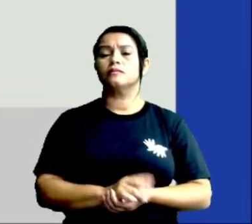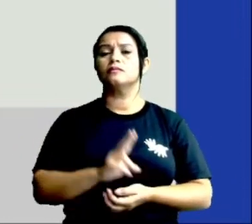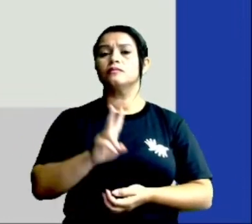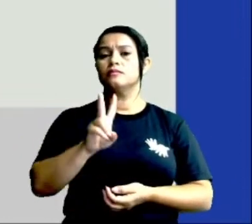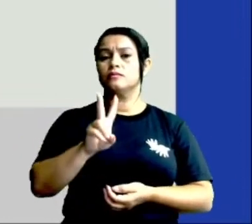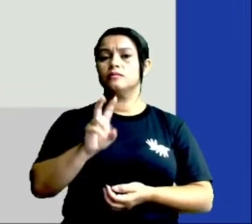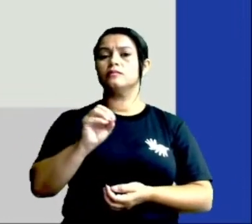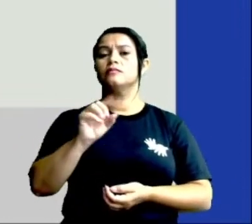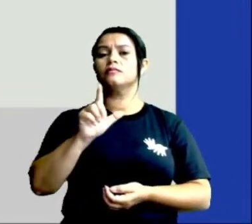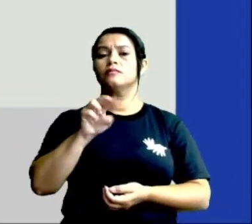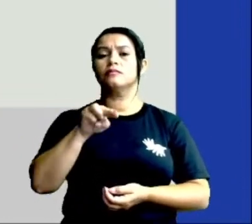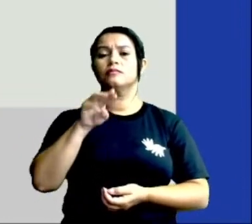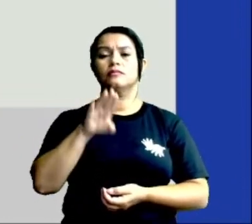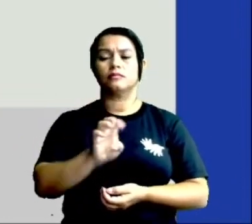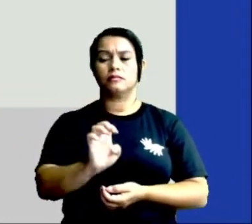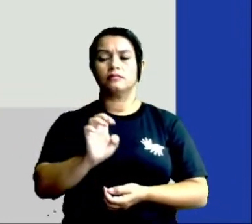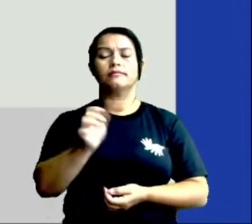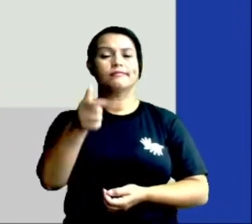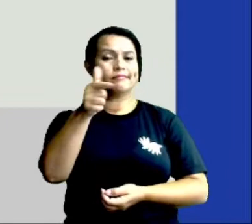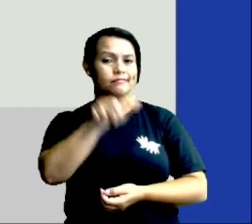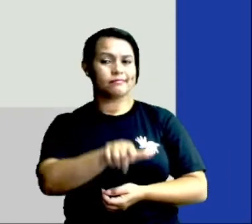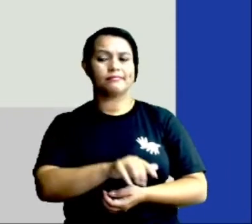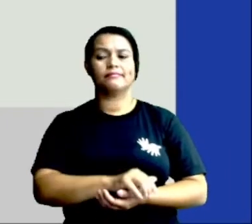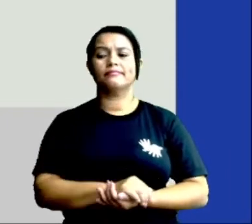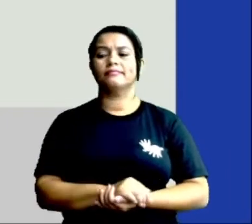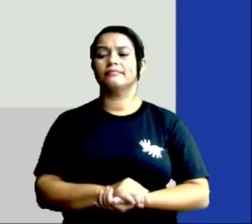O volume novamente, não é isso?